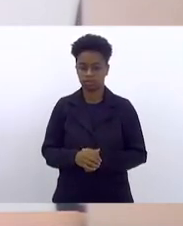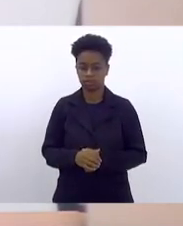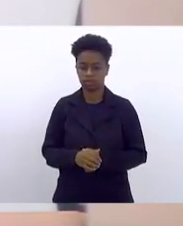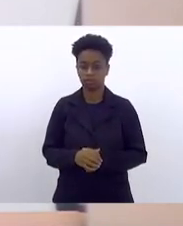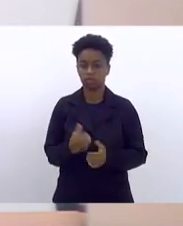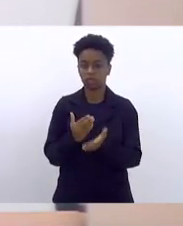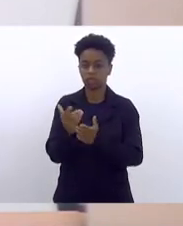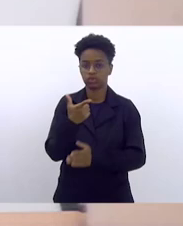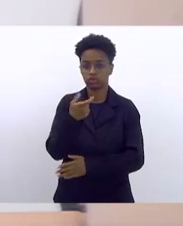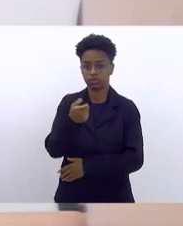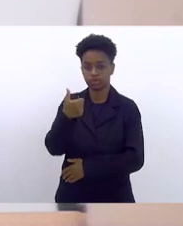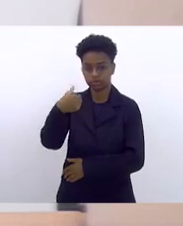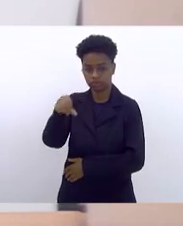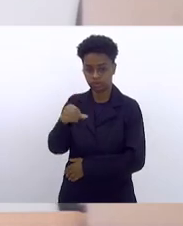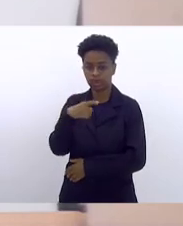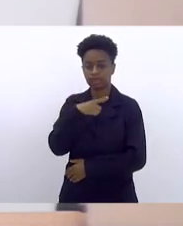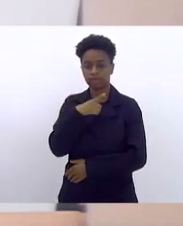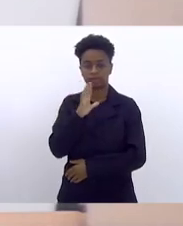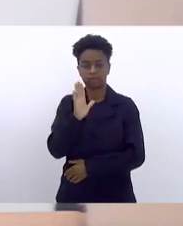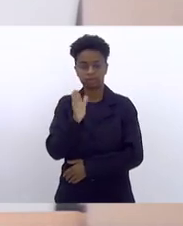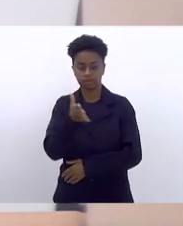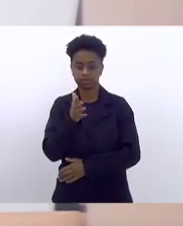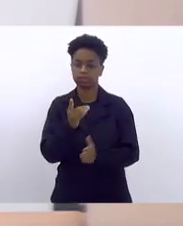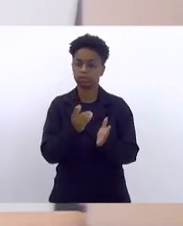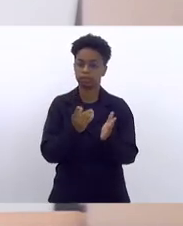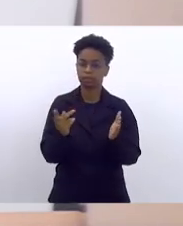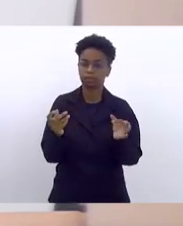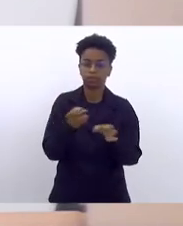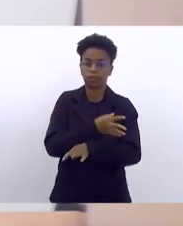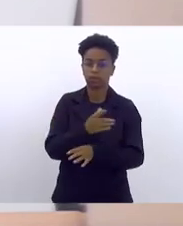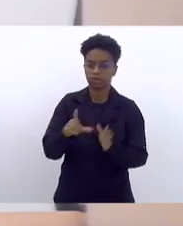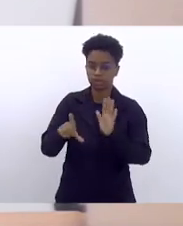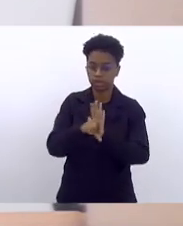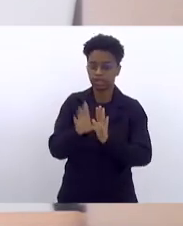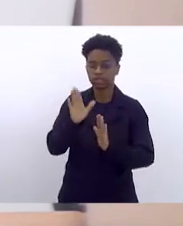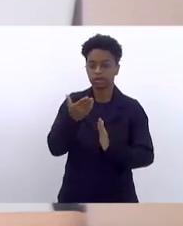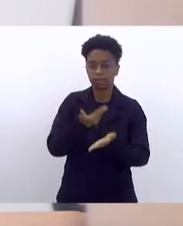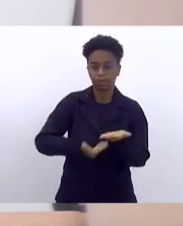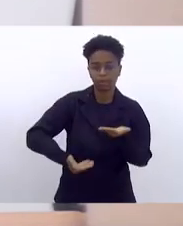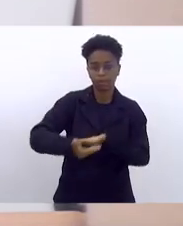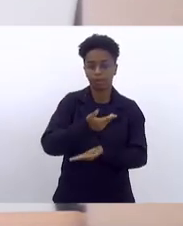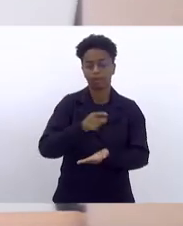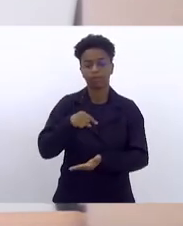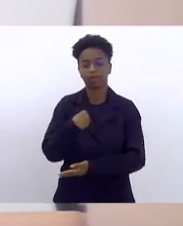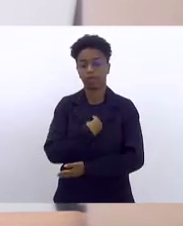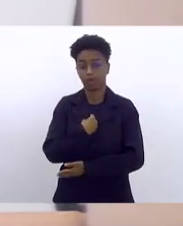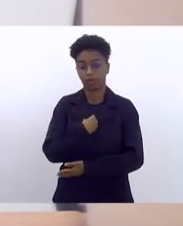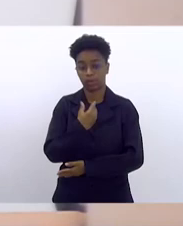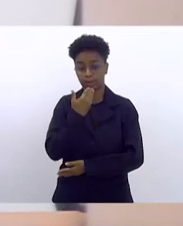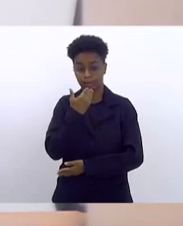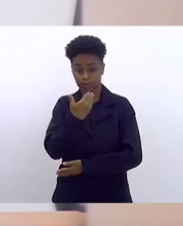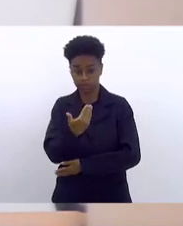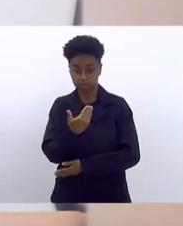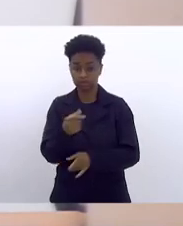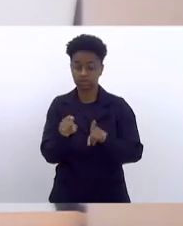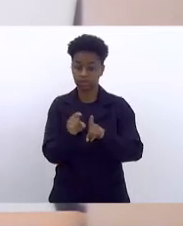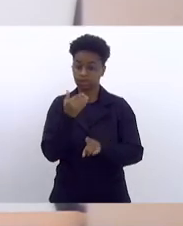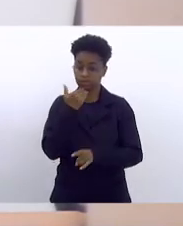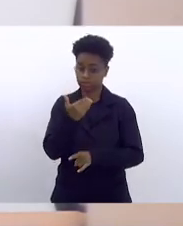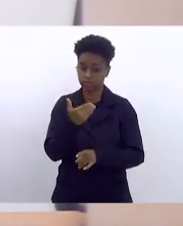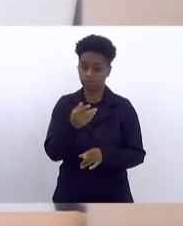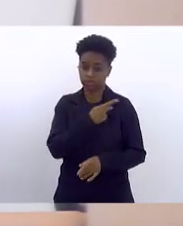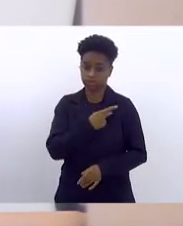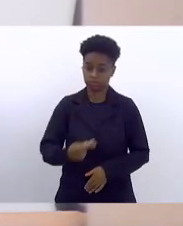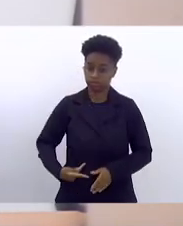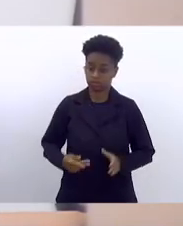leis em vigor já e nós temos leis que estão tramitando que inclusive a gente vai pedir eu pediria aí o presidente da comissão